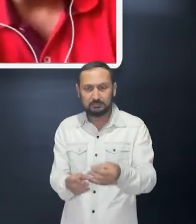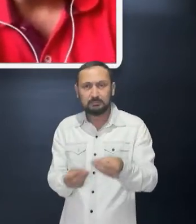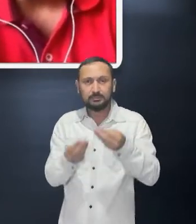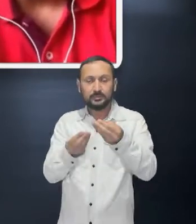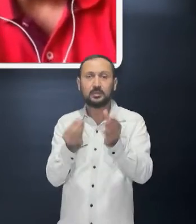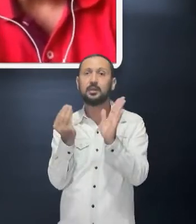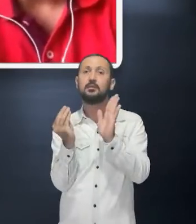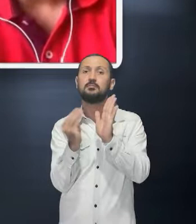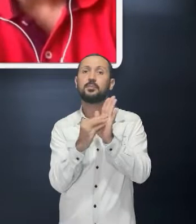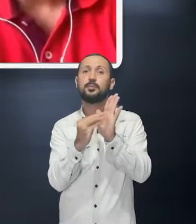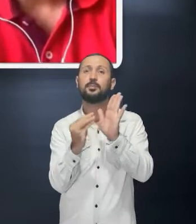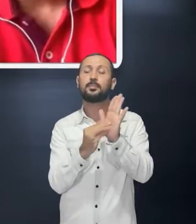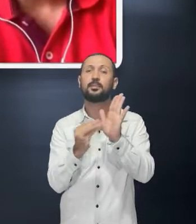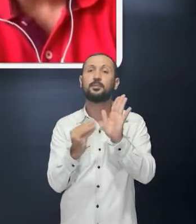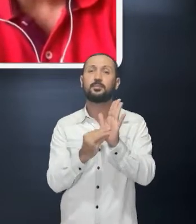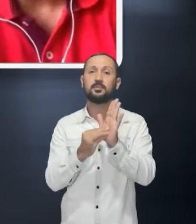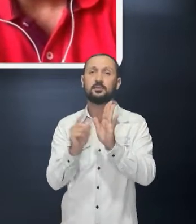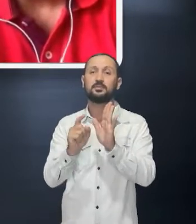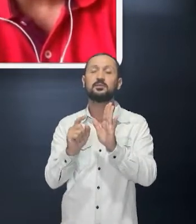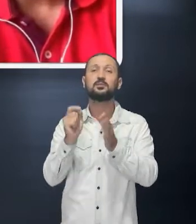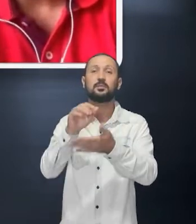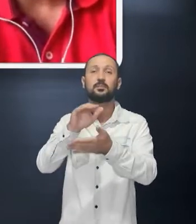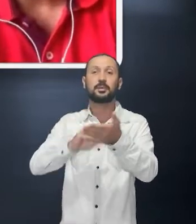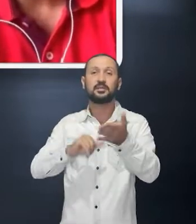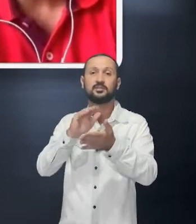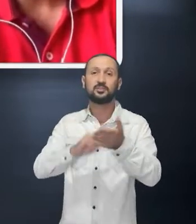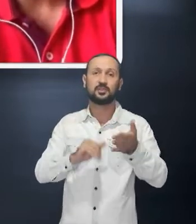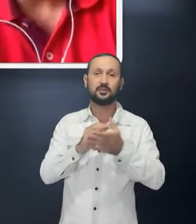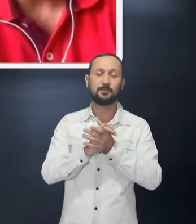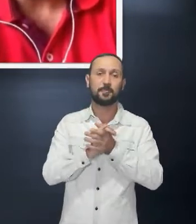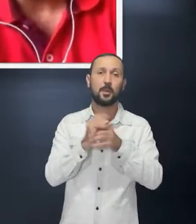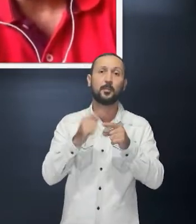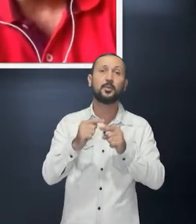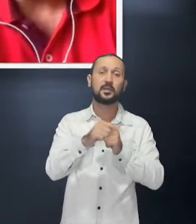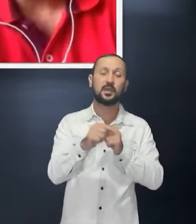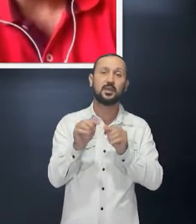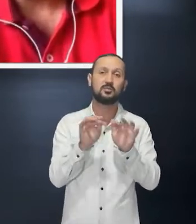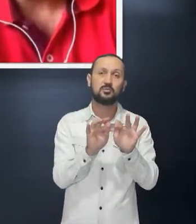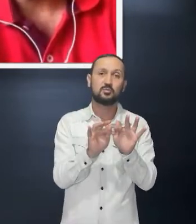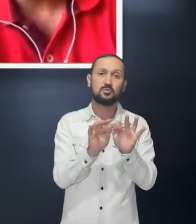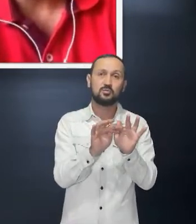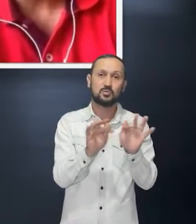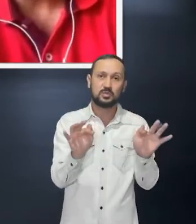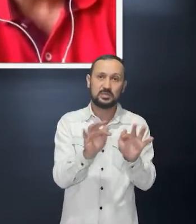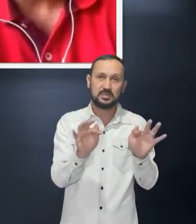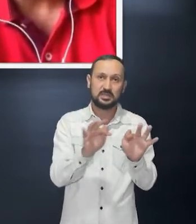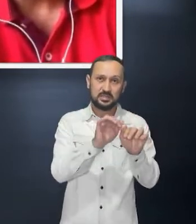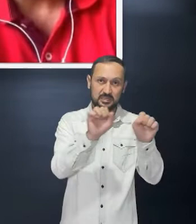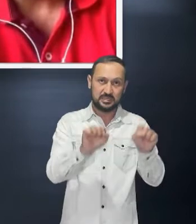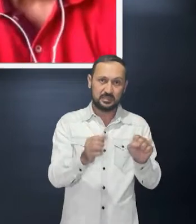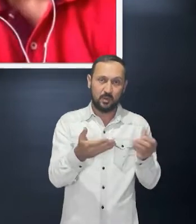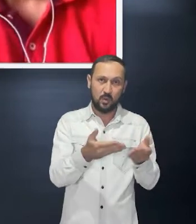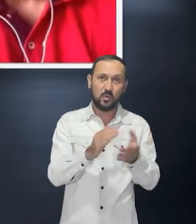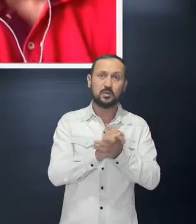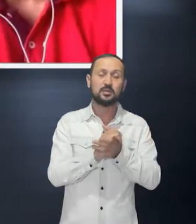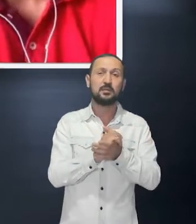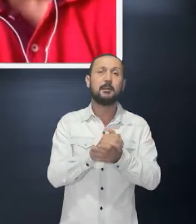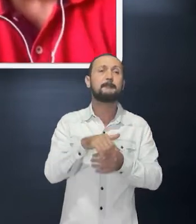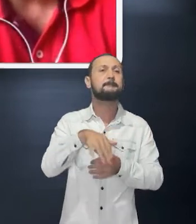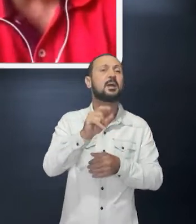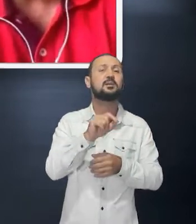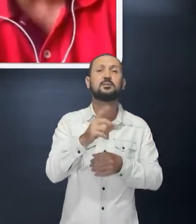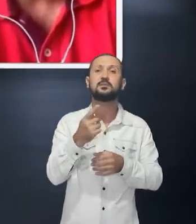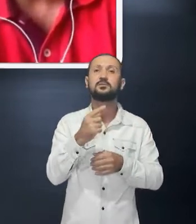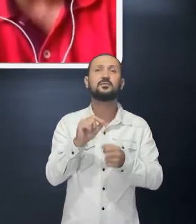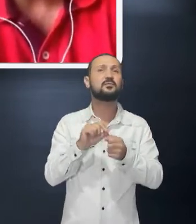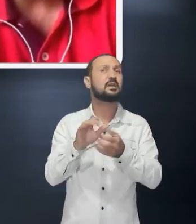filho, e colocar isso no campo das deduções. Porque no sistema